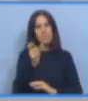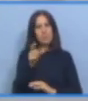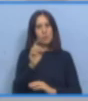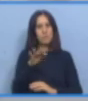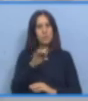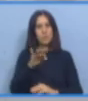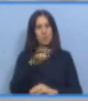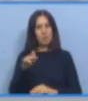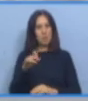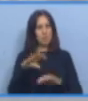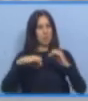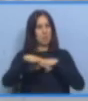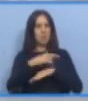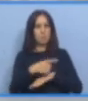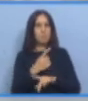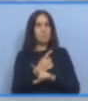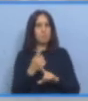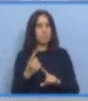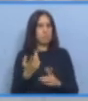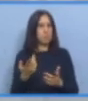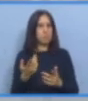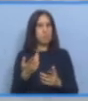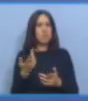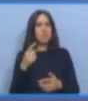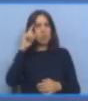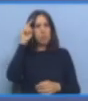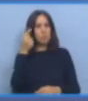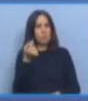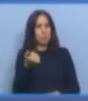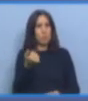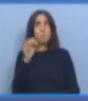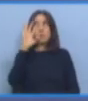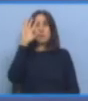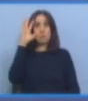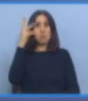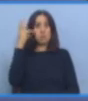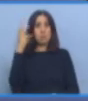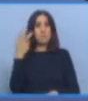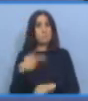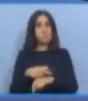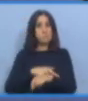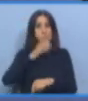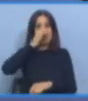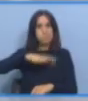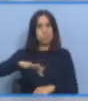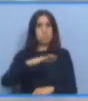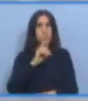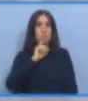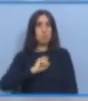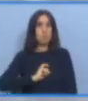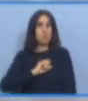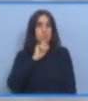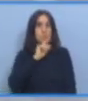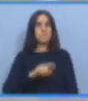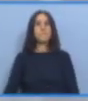sociedade? Há a pouca relação, até com fenómenos extremos da natureza que nos possam alertar para eles? Do